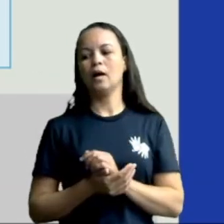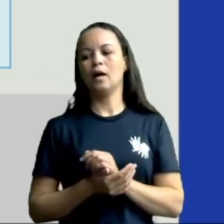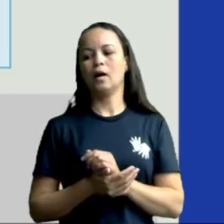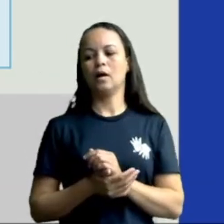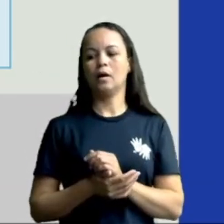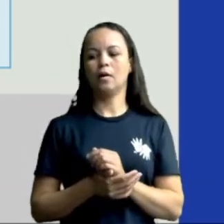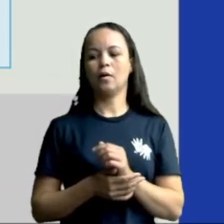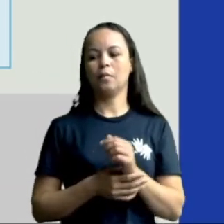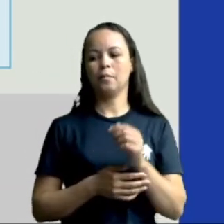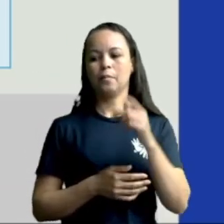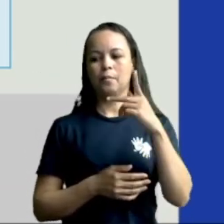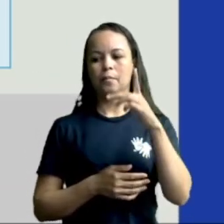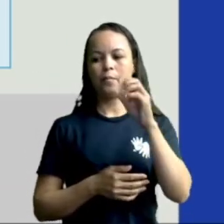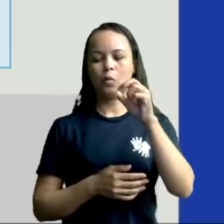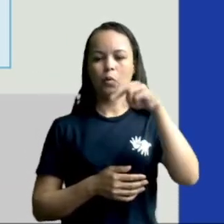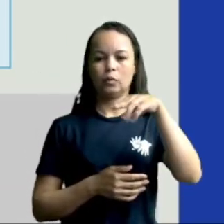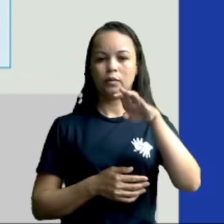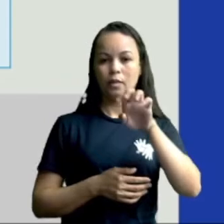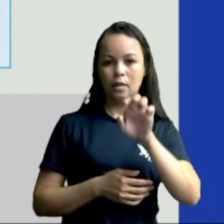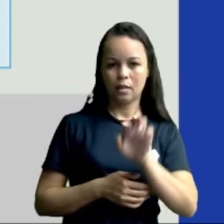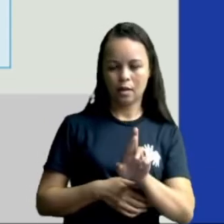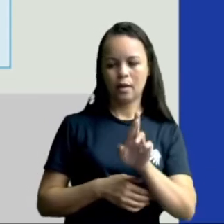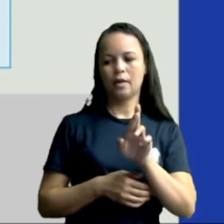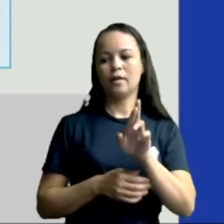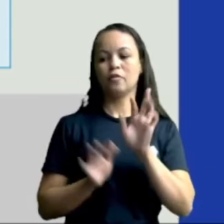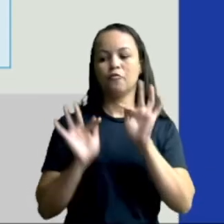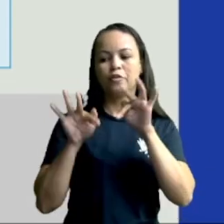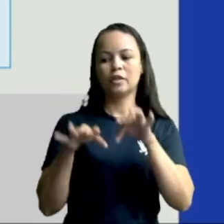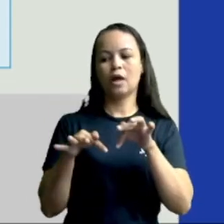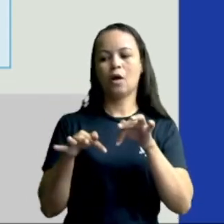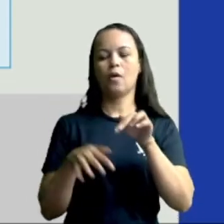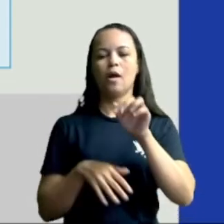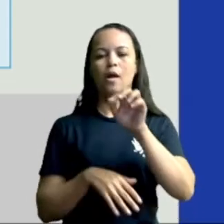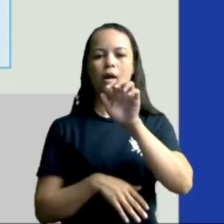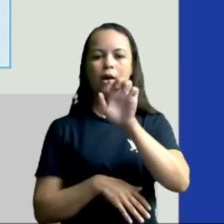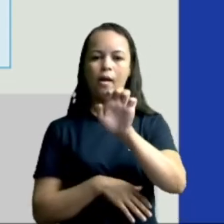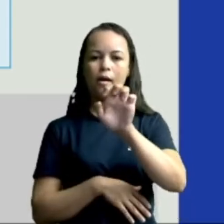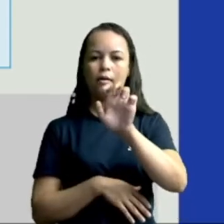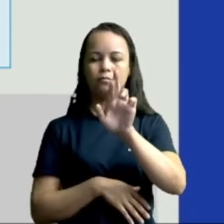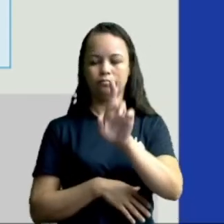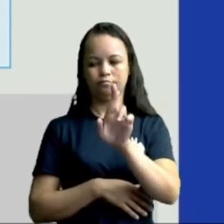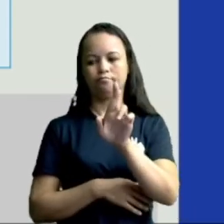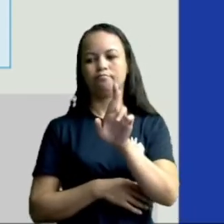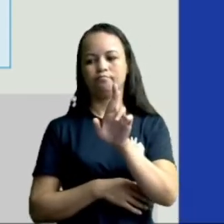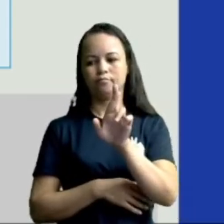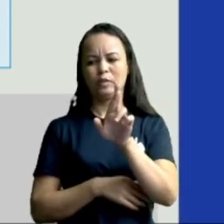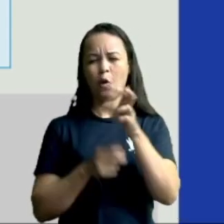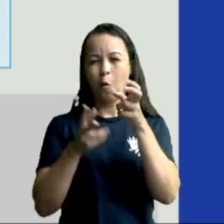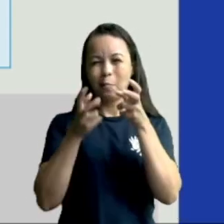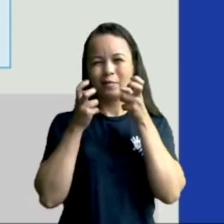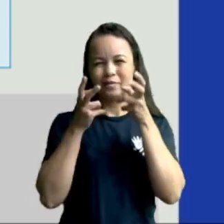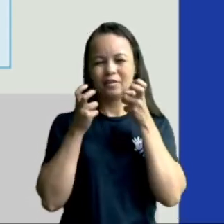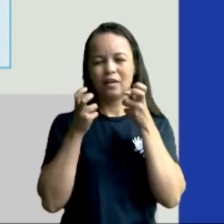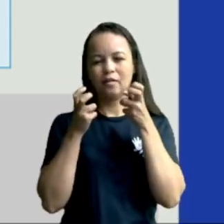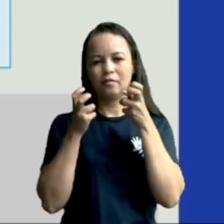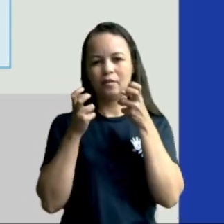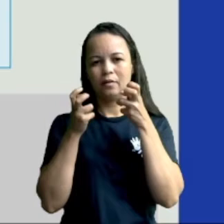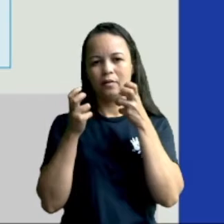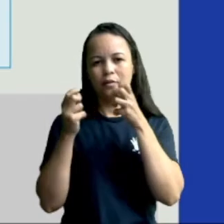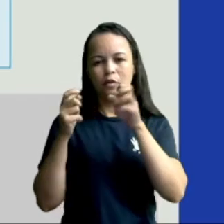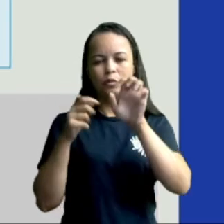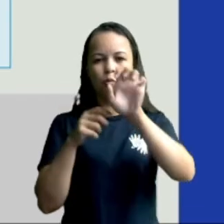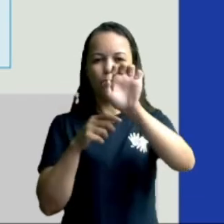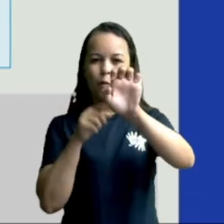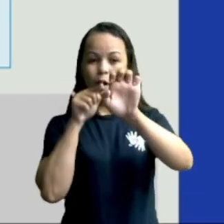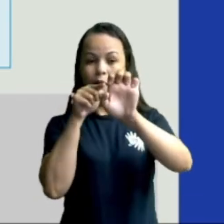esse verbo termina com ER. E aí, se vocês observarem bem direitinho, ó, eu tiro o